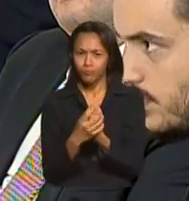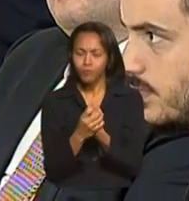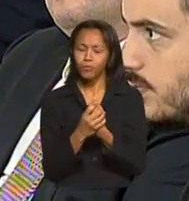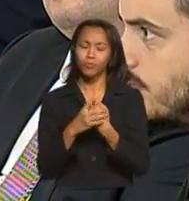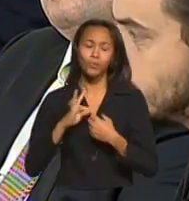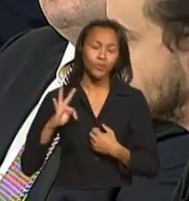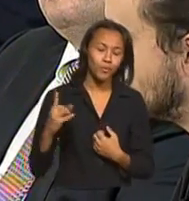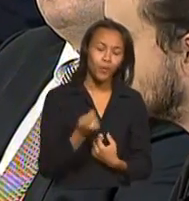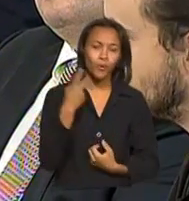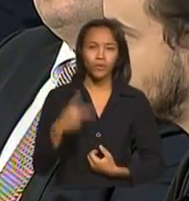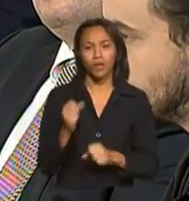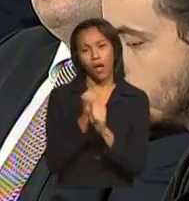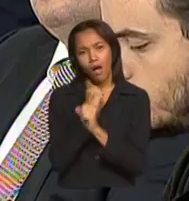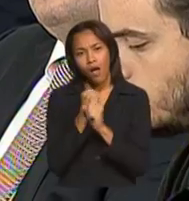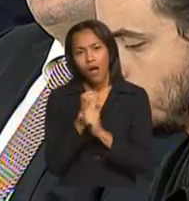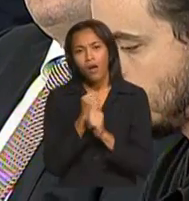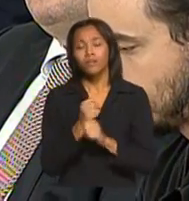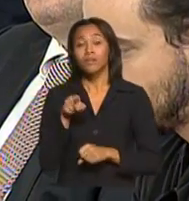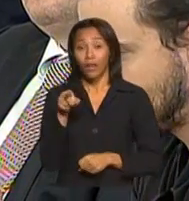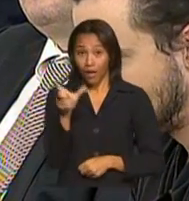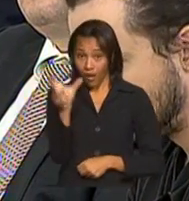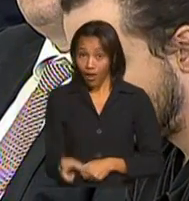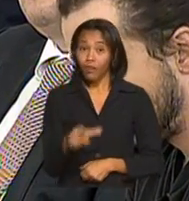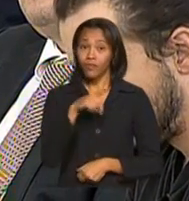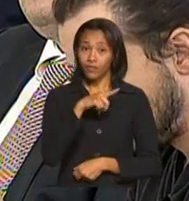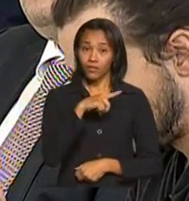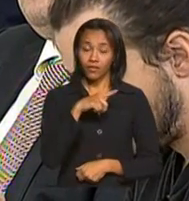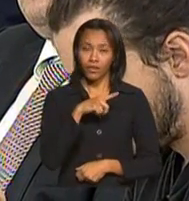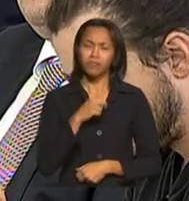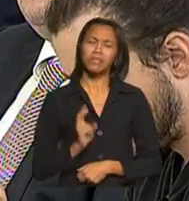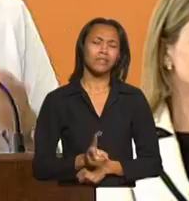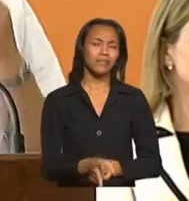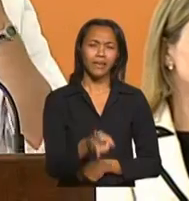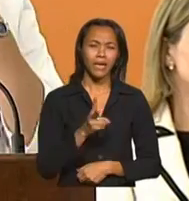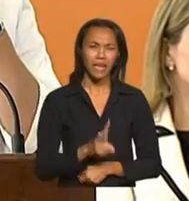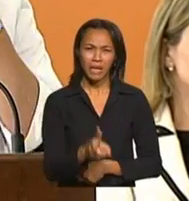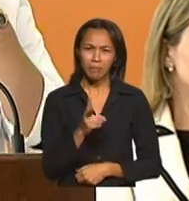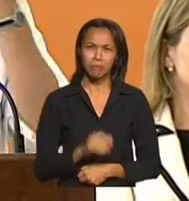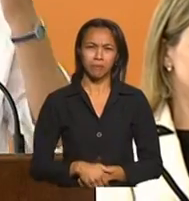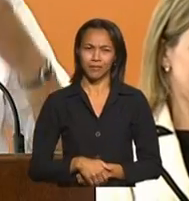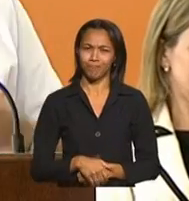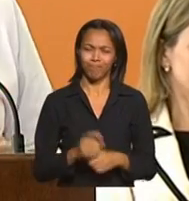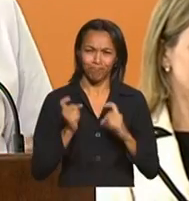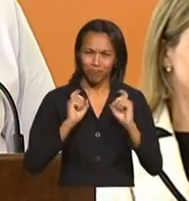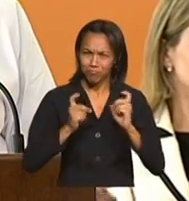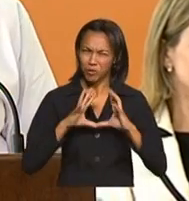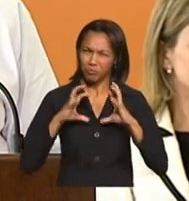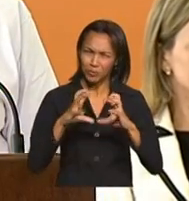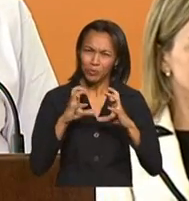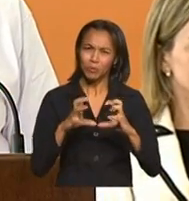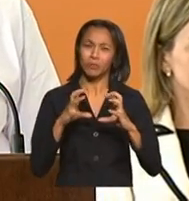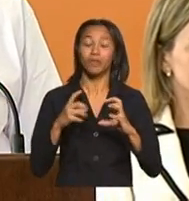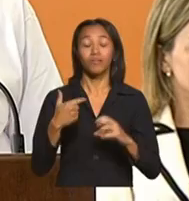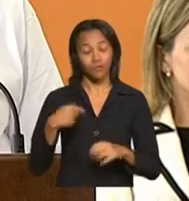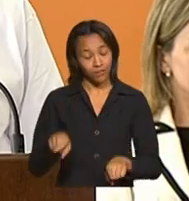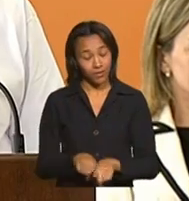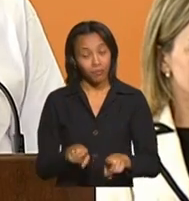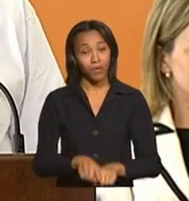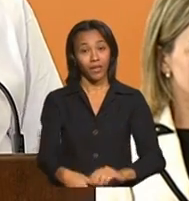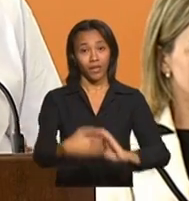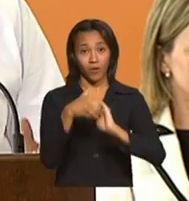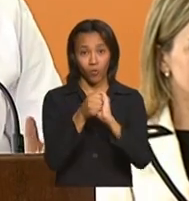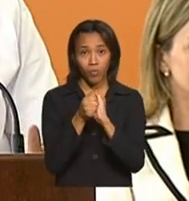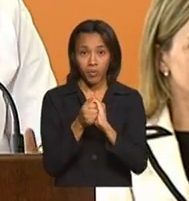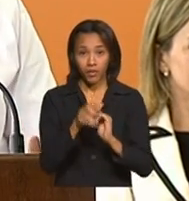de todos esses anos, ele teve e sempre brigou por isso. Queria cumprimentar também o